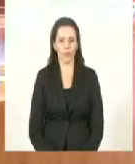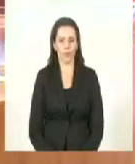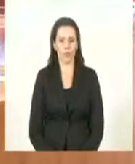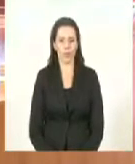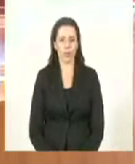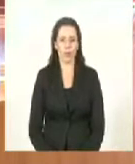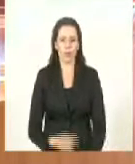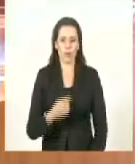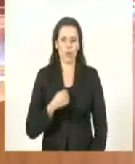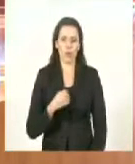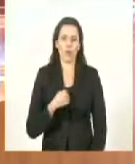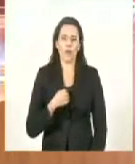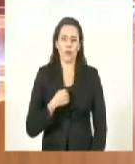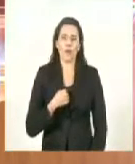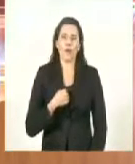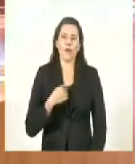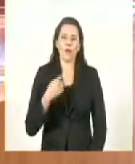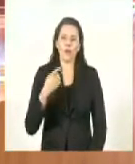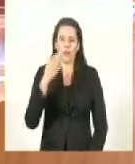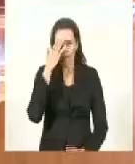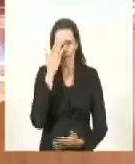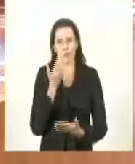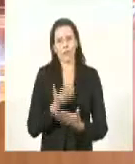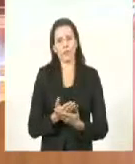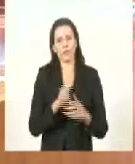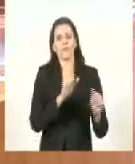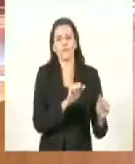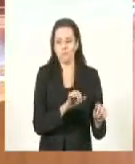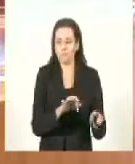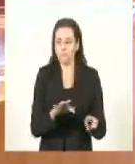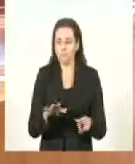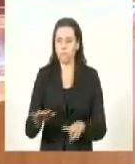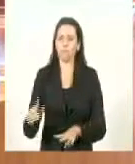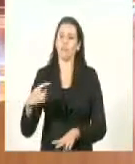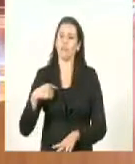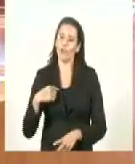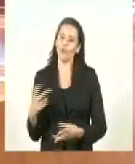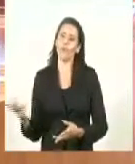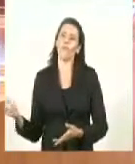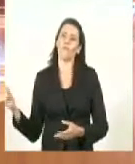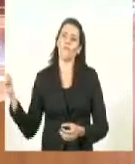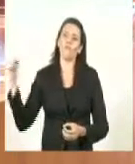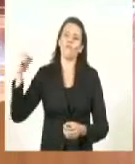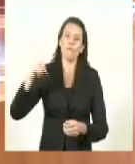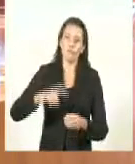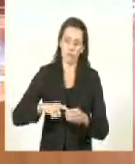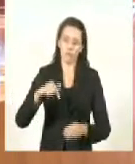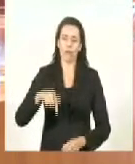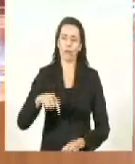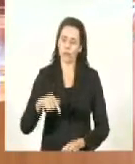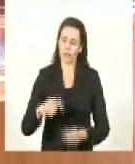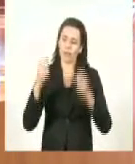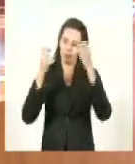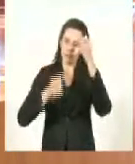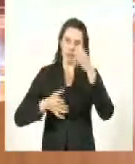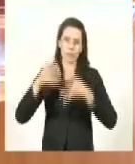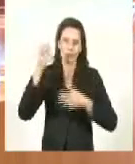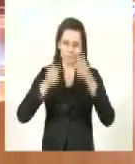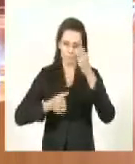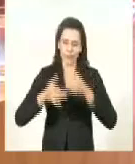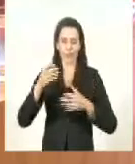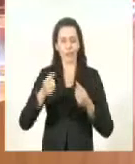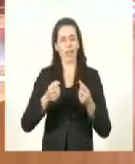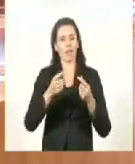acredito que vamos decorrer sobre esse assunto pela semana, e aí teremos uma oportunidade, durante essa semana, de ir esclarecendo ponto a